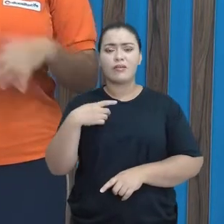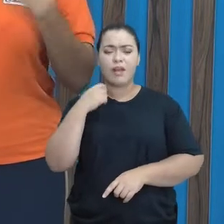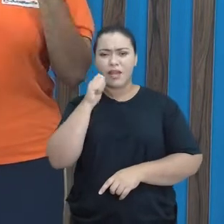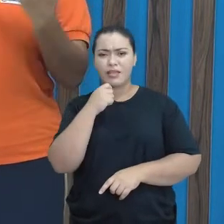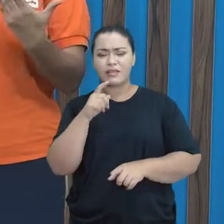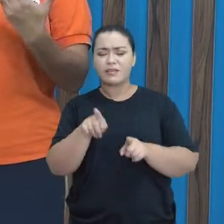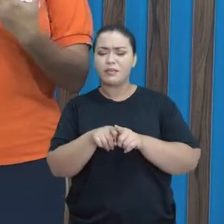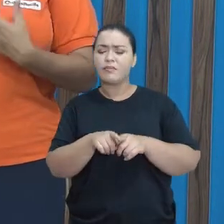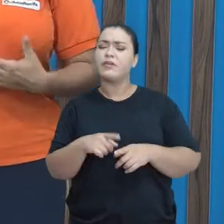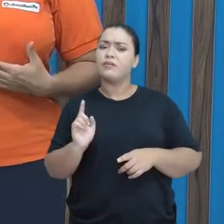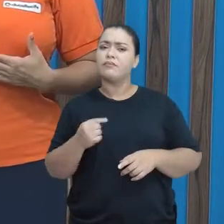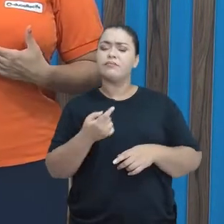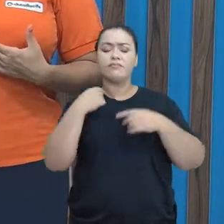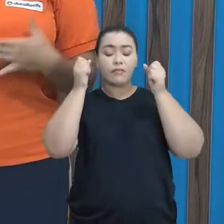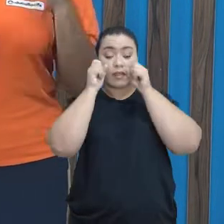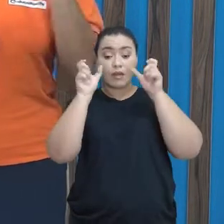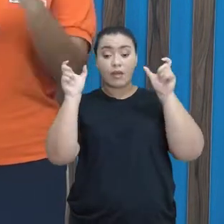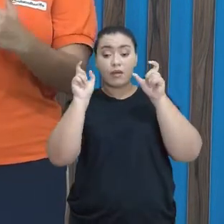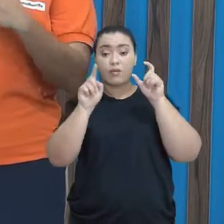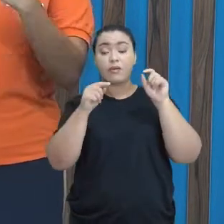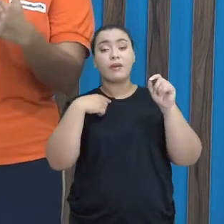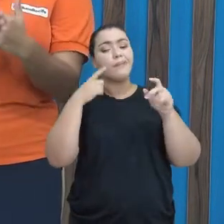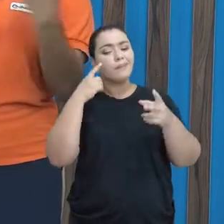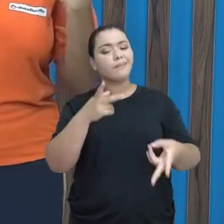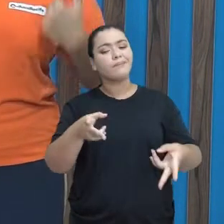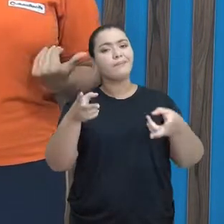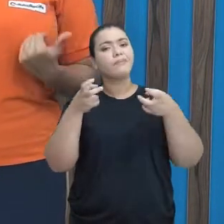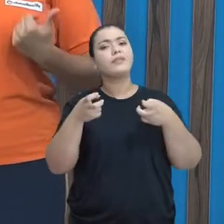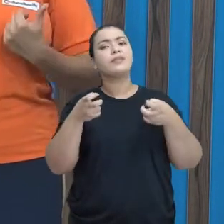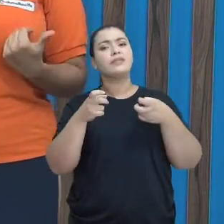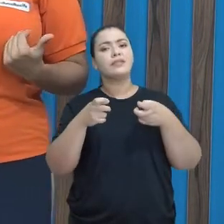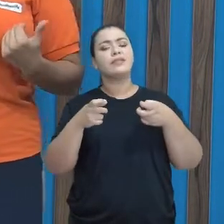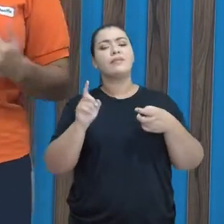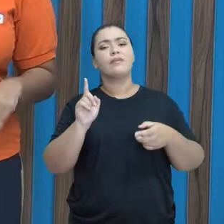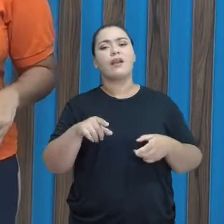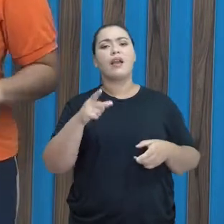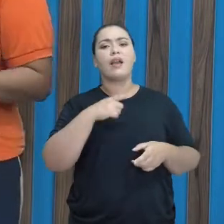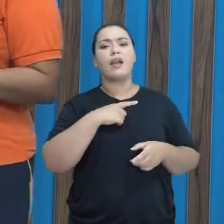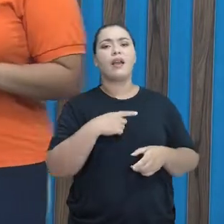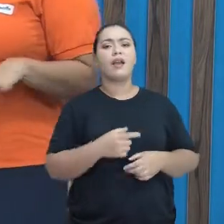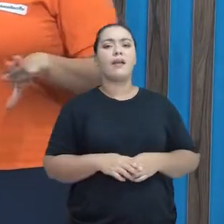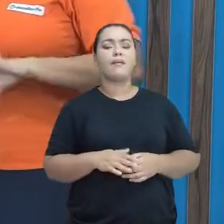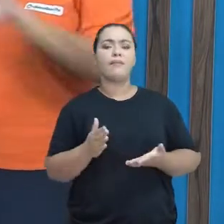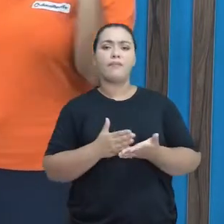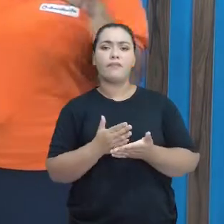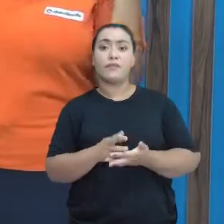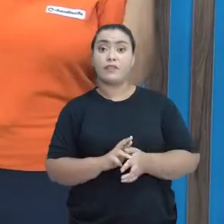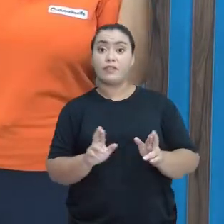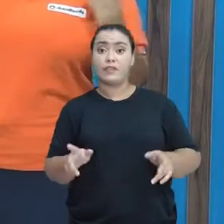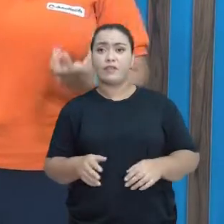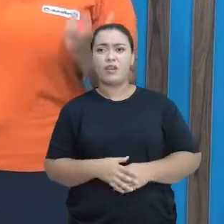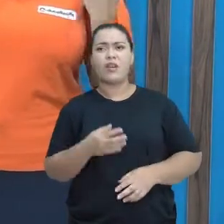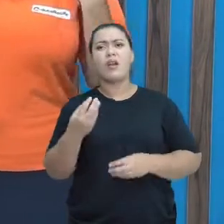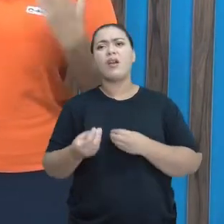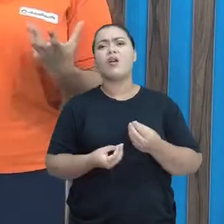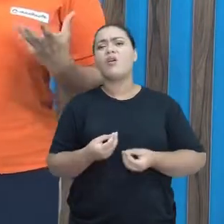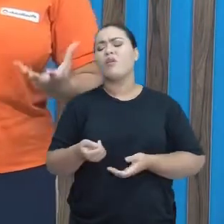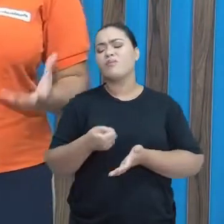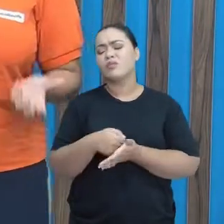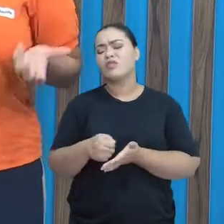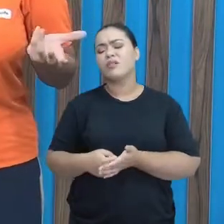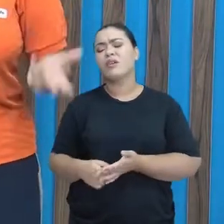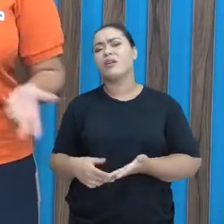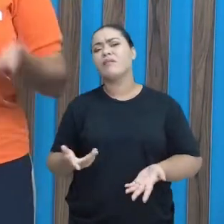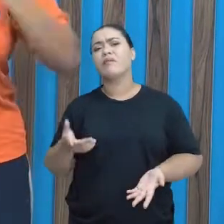gente perceba uma dimensão além na obra, né? E aí, como é que a gente escreveria uma